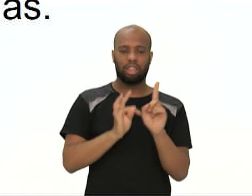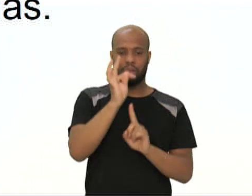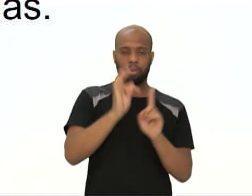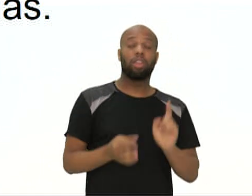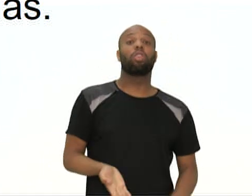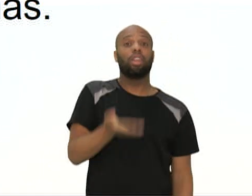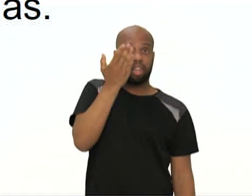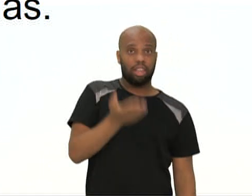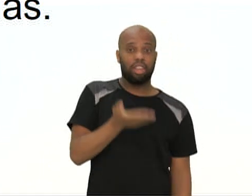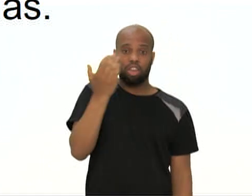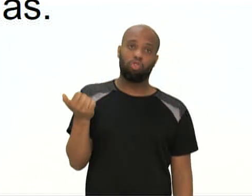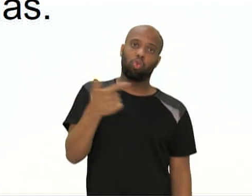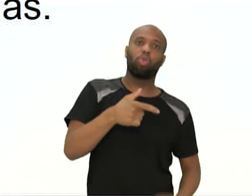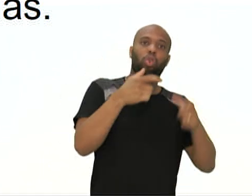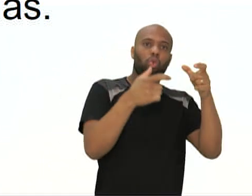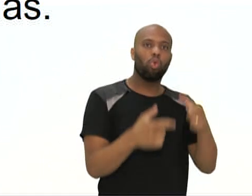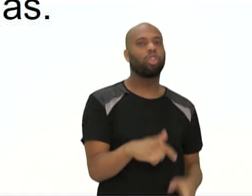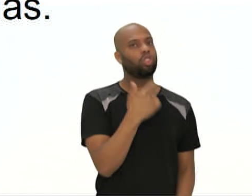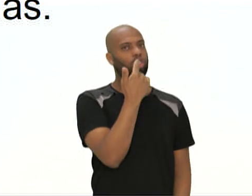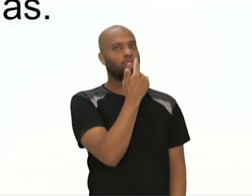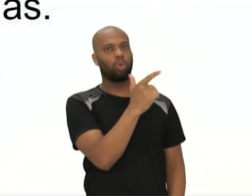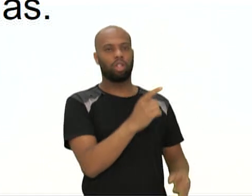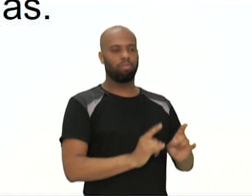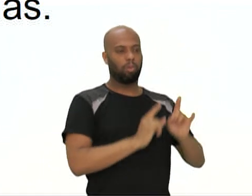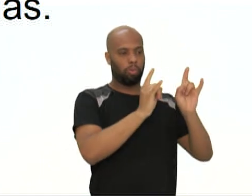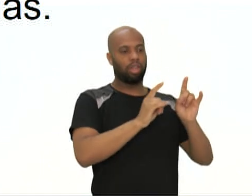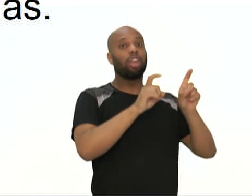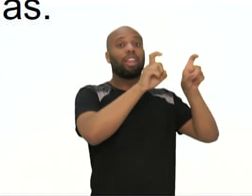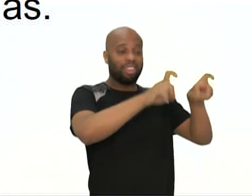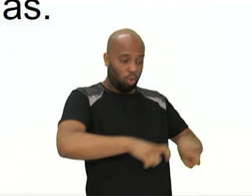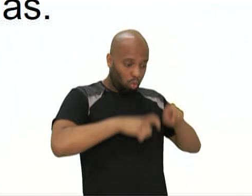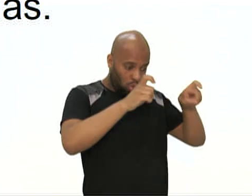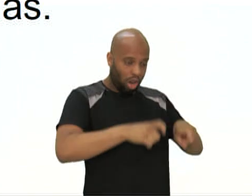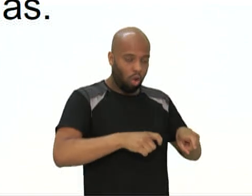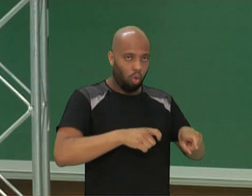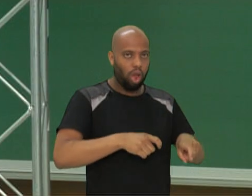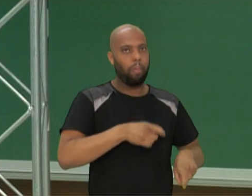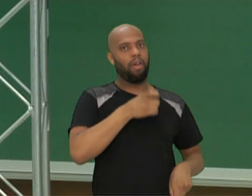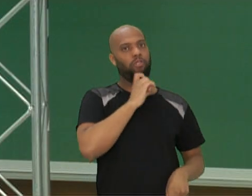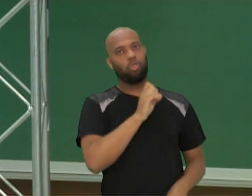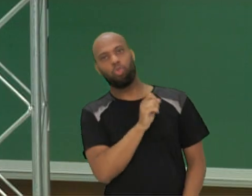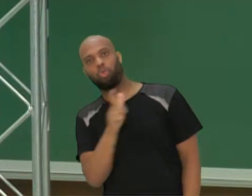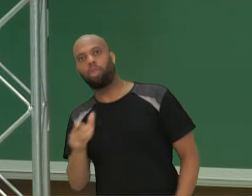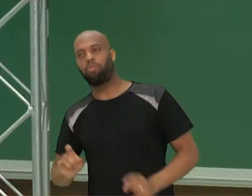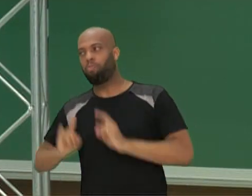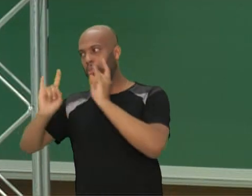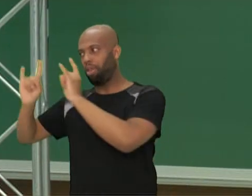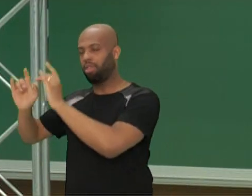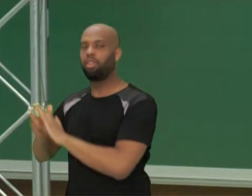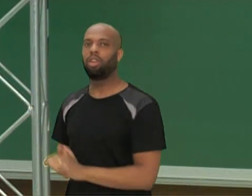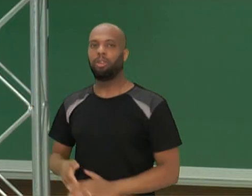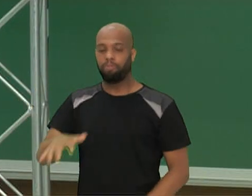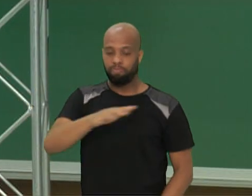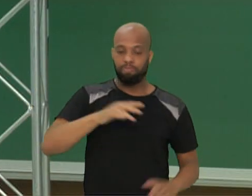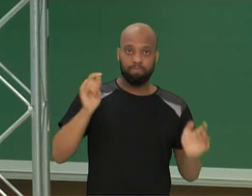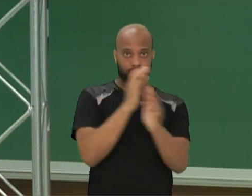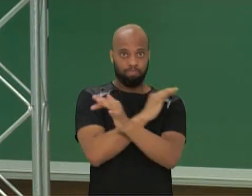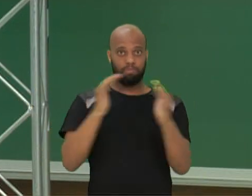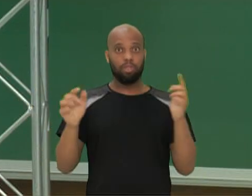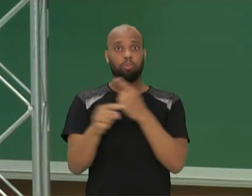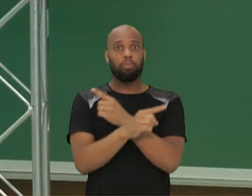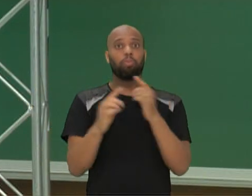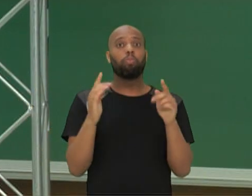mais elevada do que nas regiões rurais próximas. Então a gente vai perceber que áreas urbanas, em função da emissão